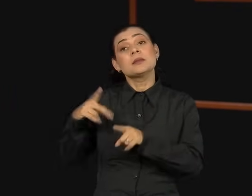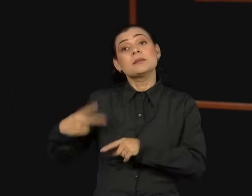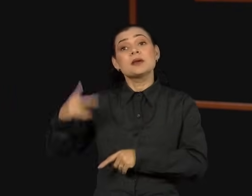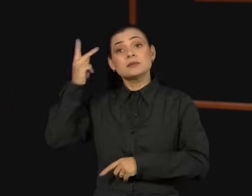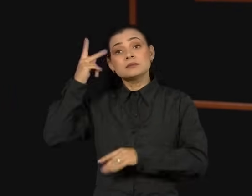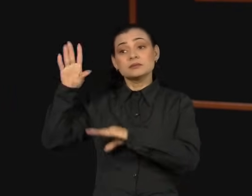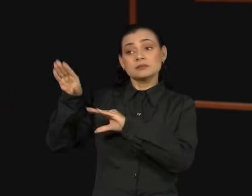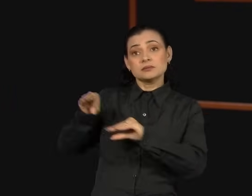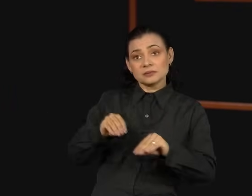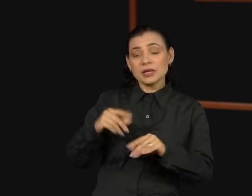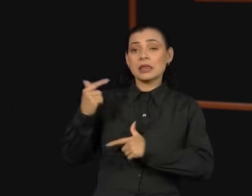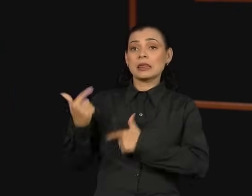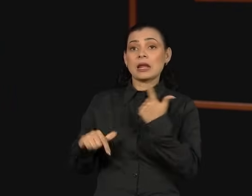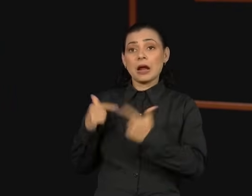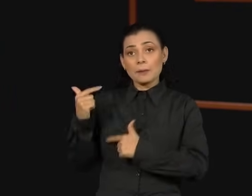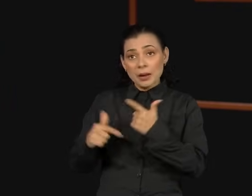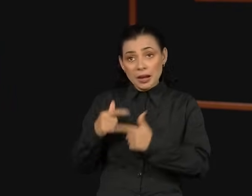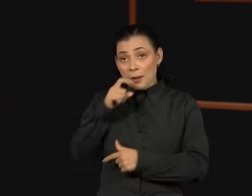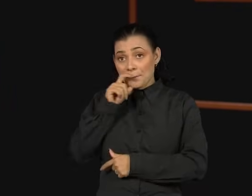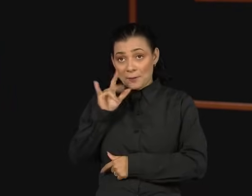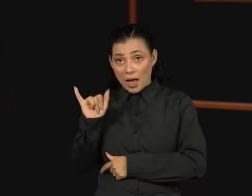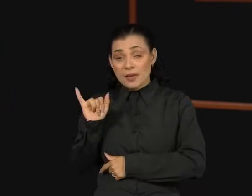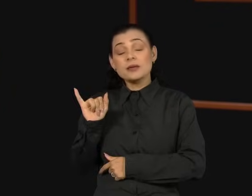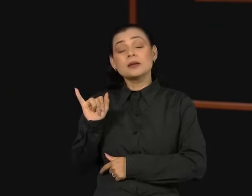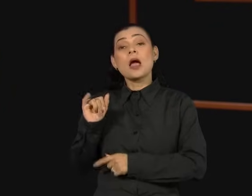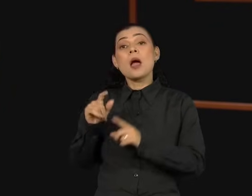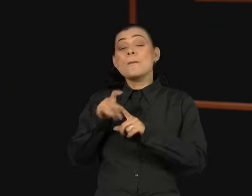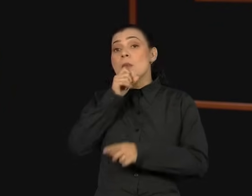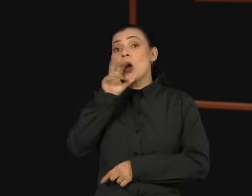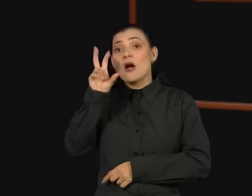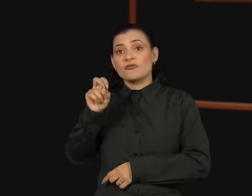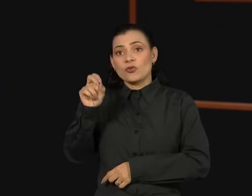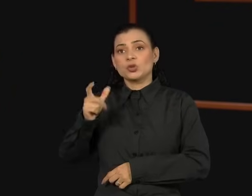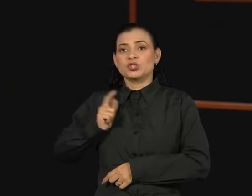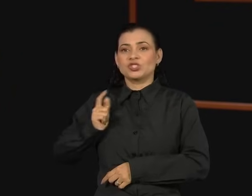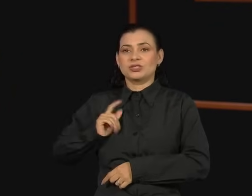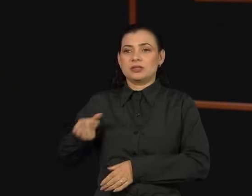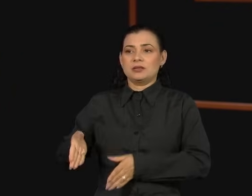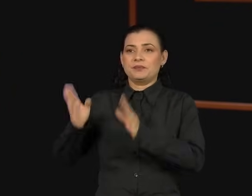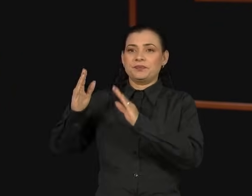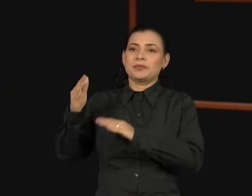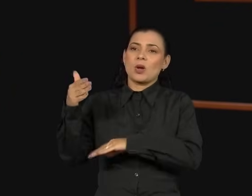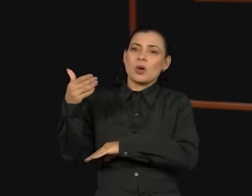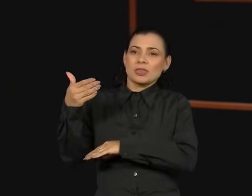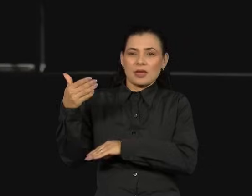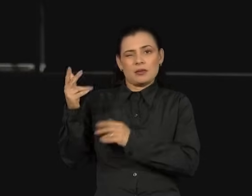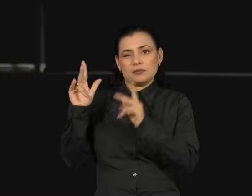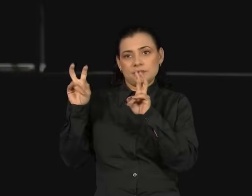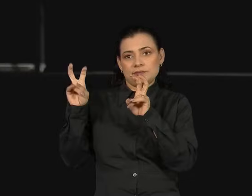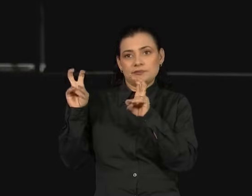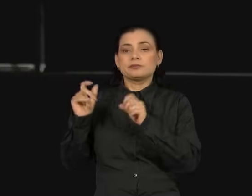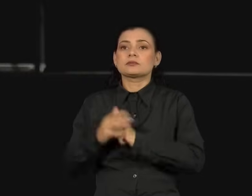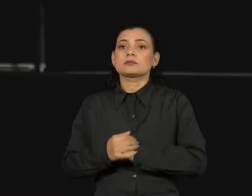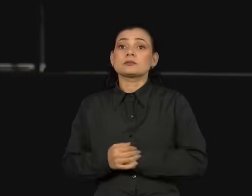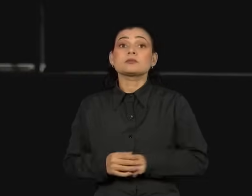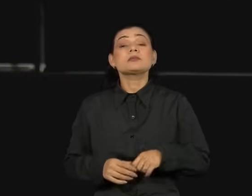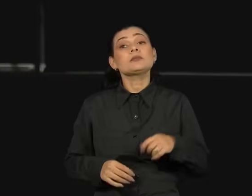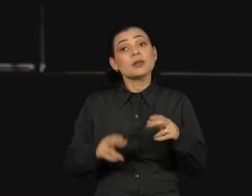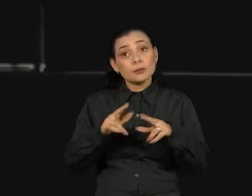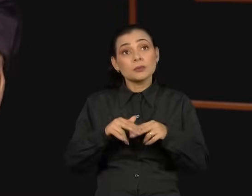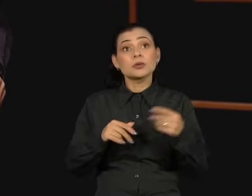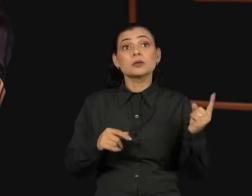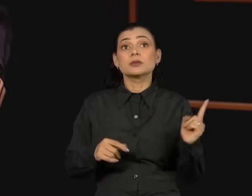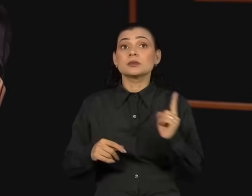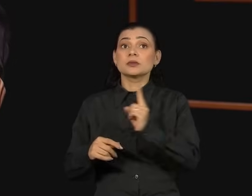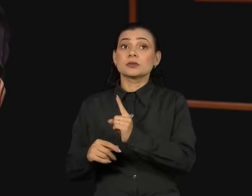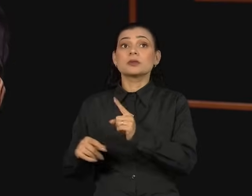Paulo trabalhar, e meu avô tinha uma pensão, meu pai se hospedou nessa pensão, e